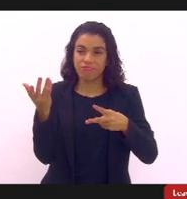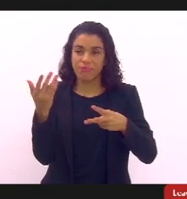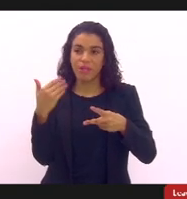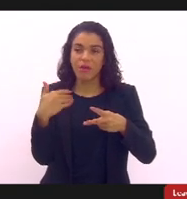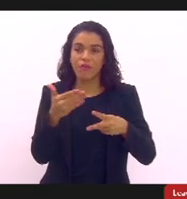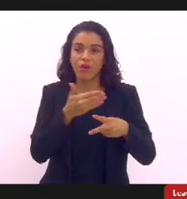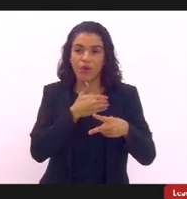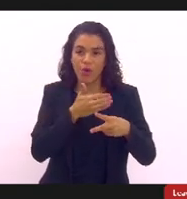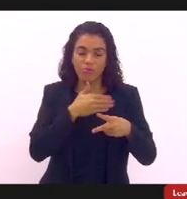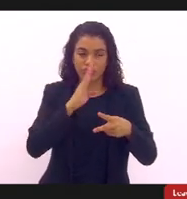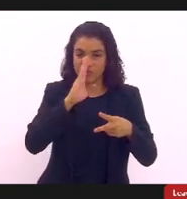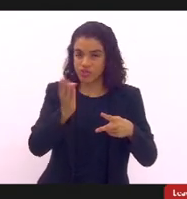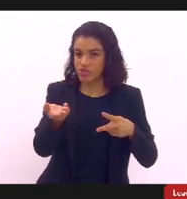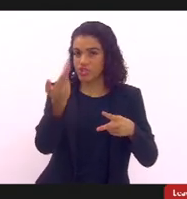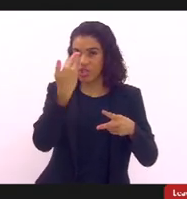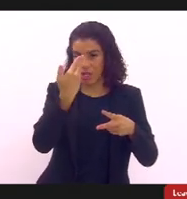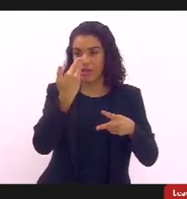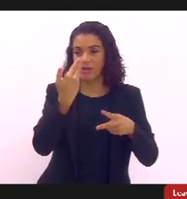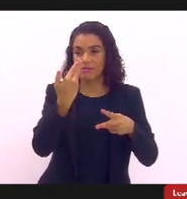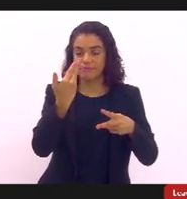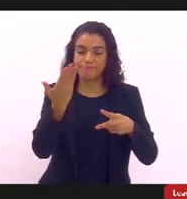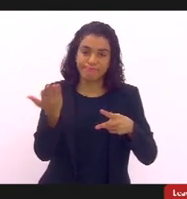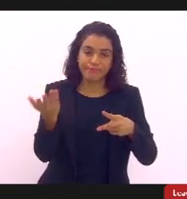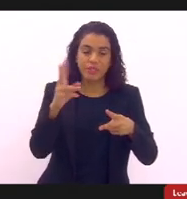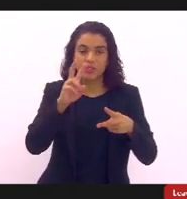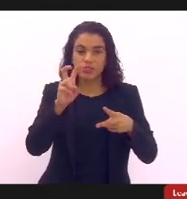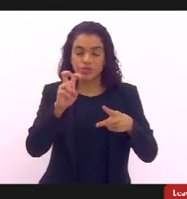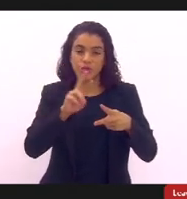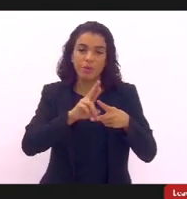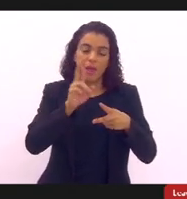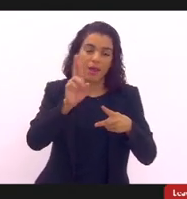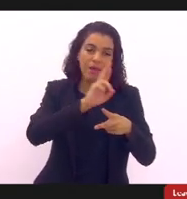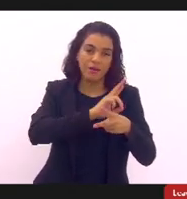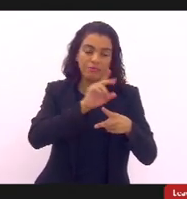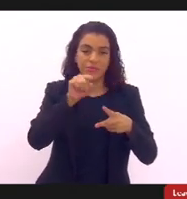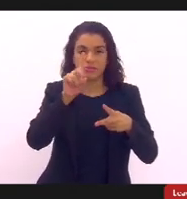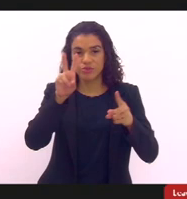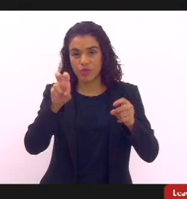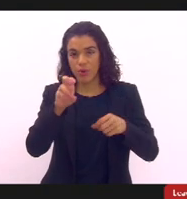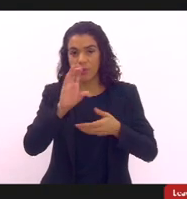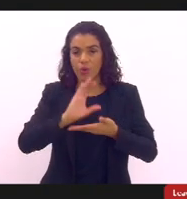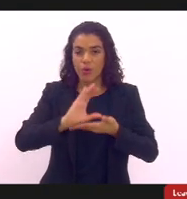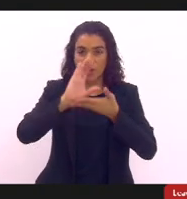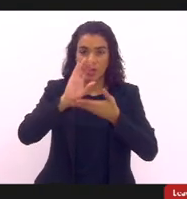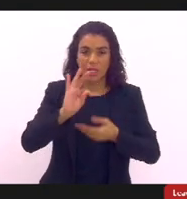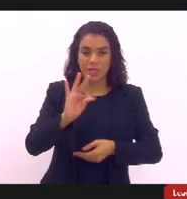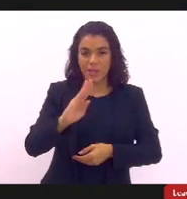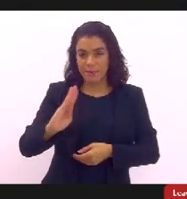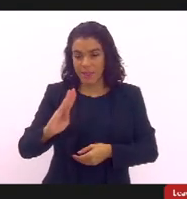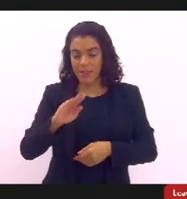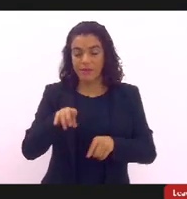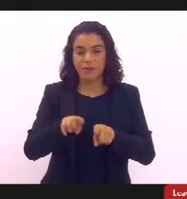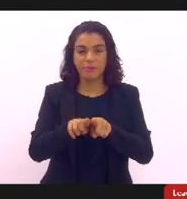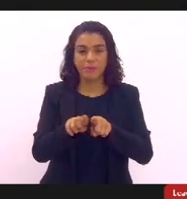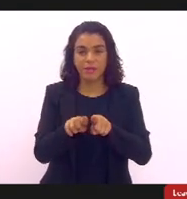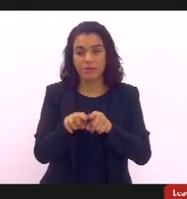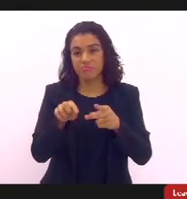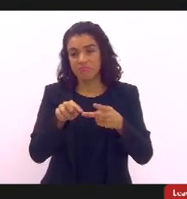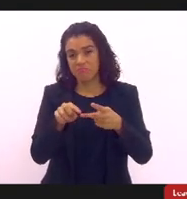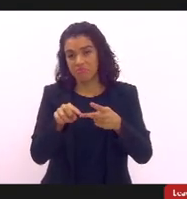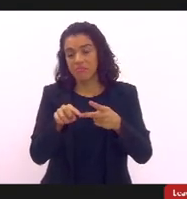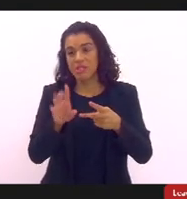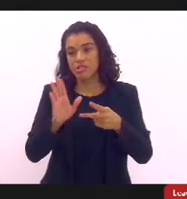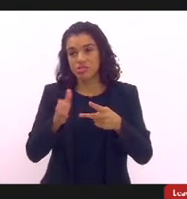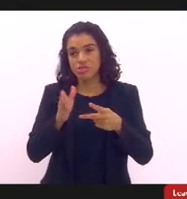cobradas diretamente, foram cobranças diretas, né, com relação à resposta sobre o conselho da TB. Né, essa resposta já